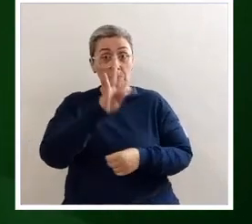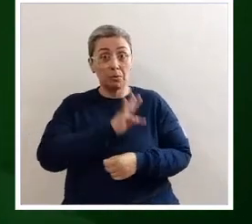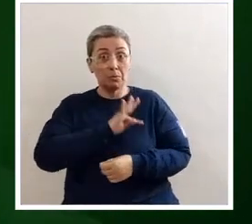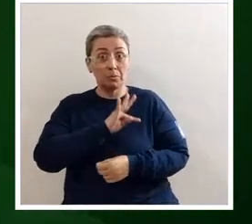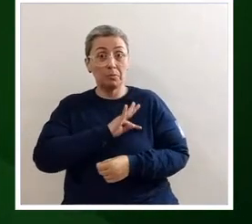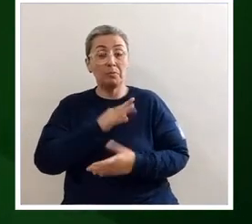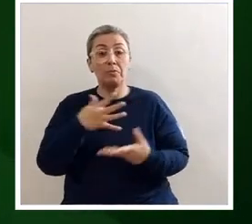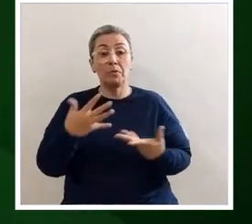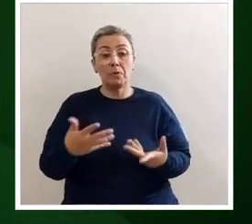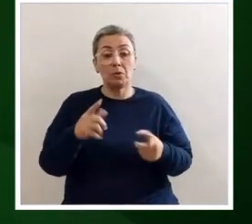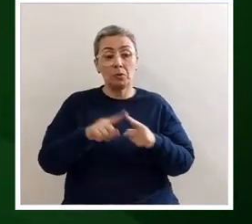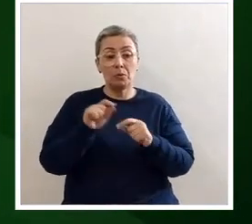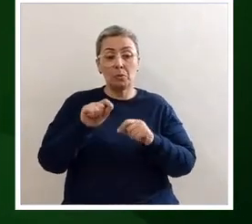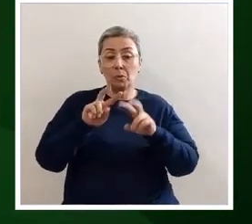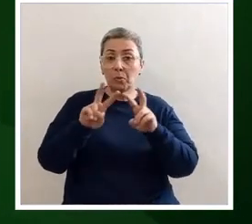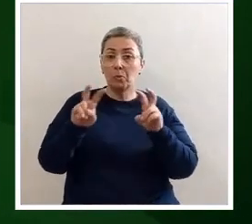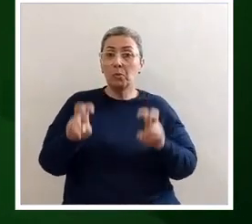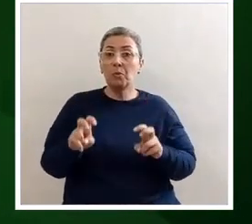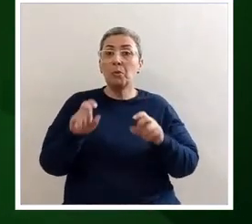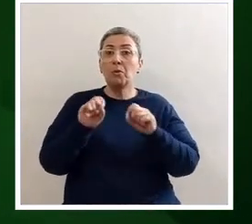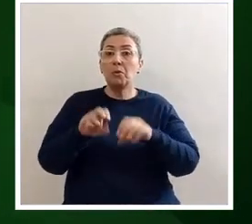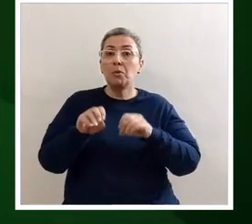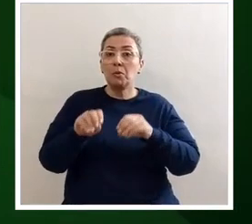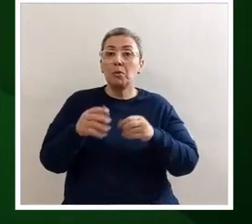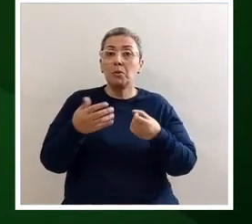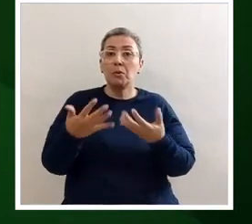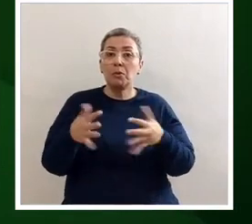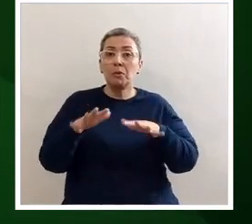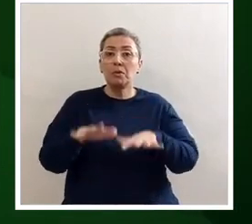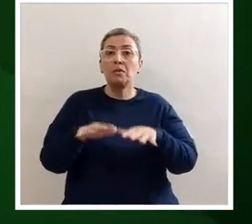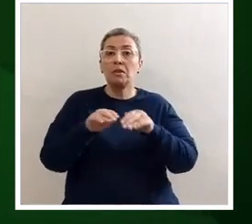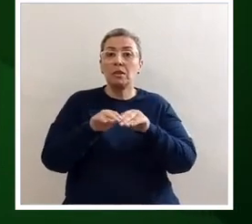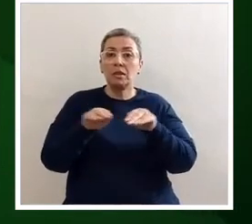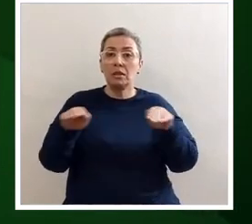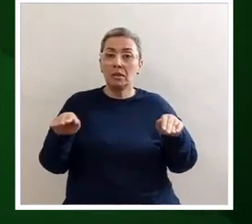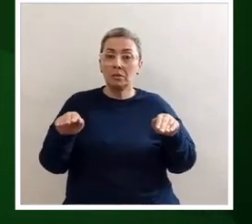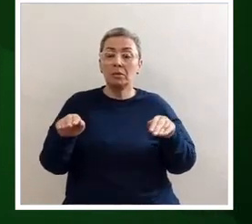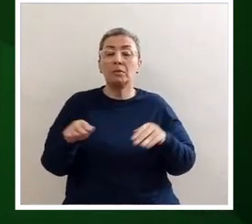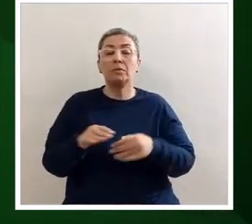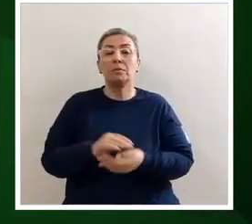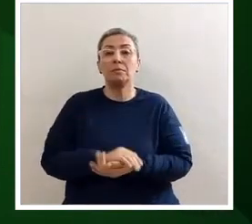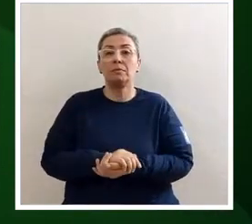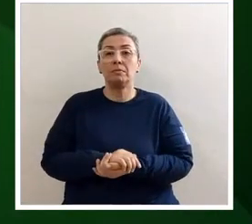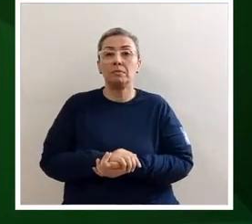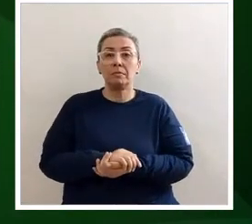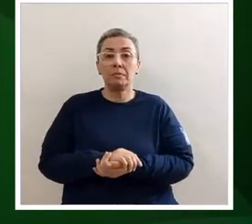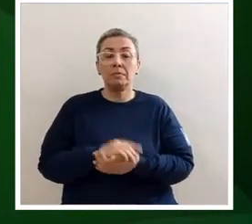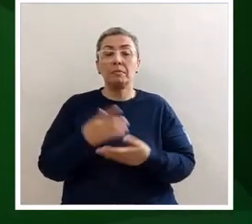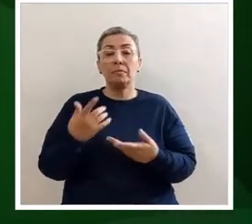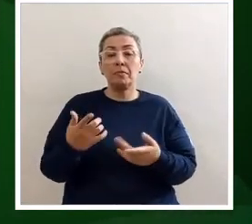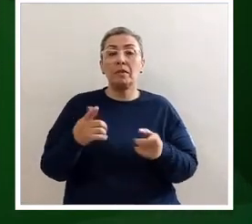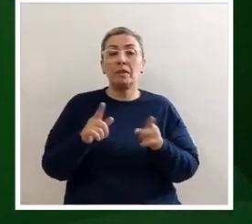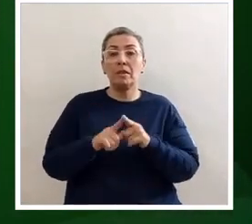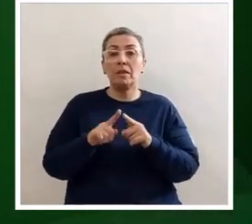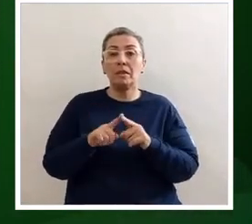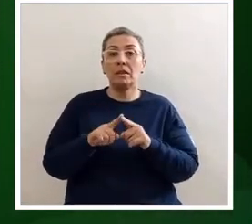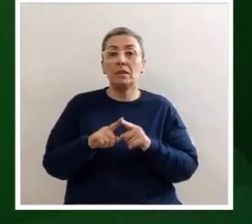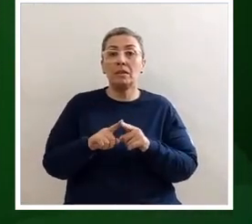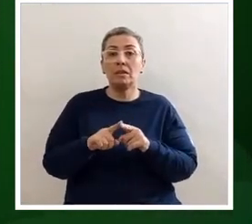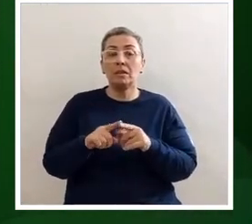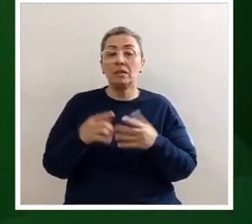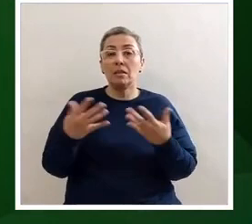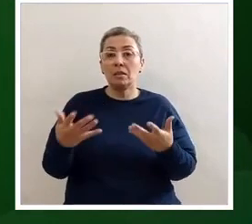Alto Tietê né que teve como tema educação inclusiva e Equidade né E